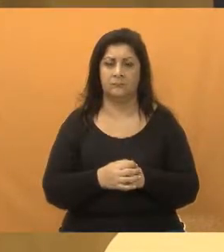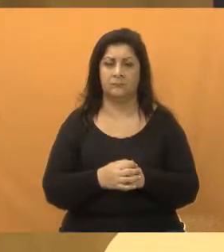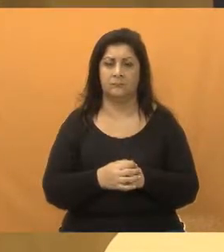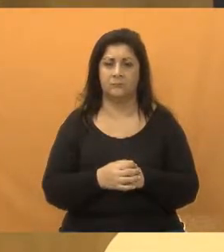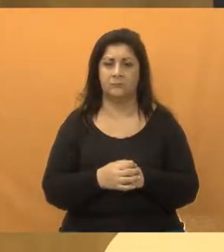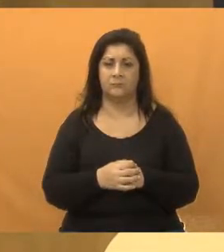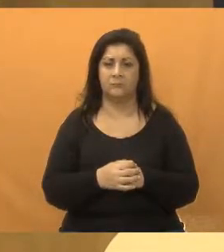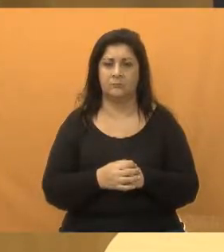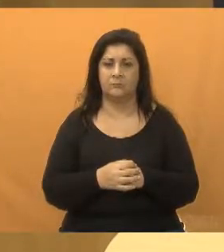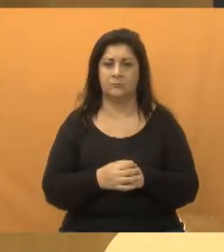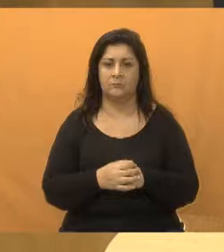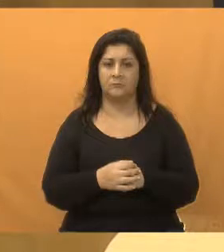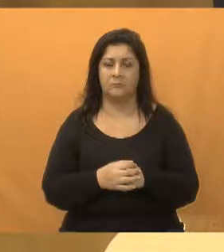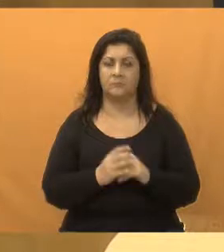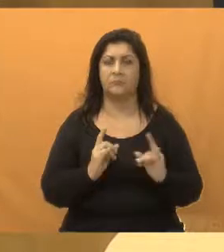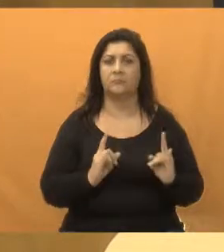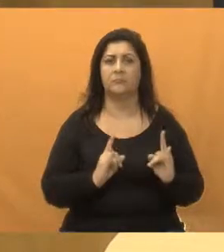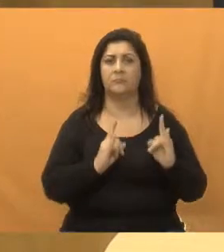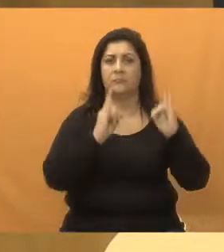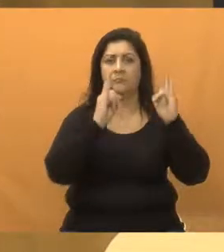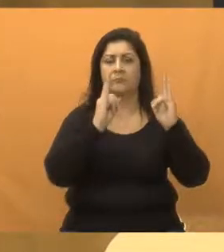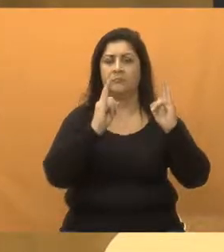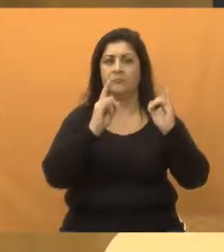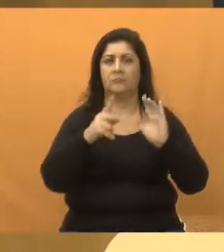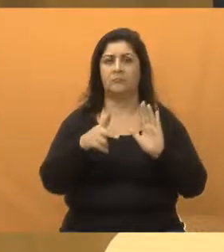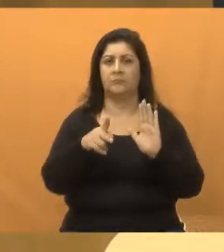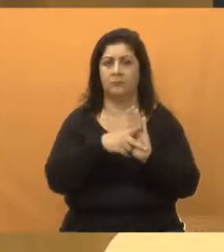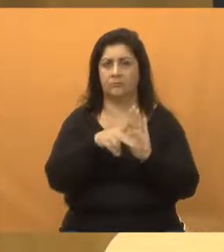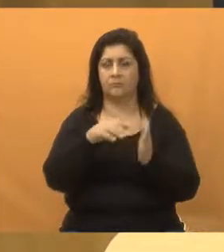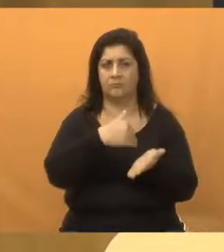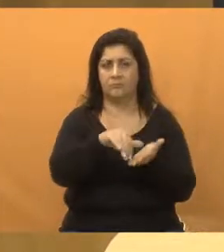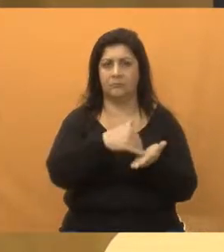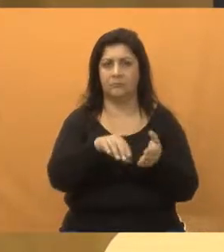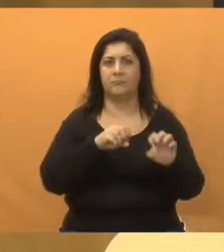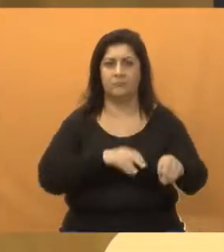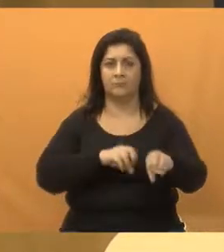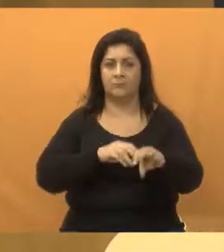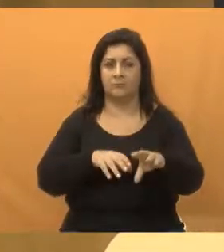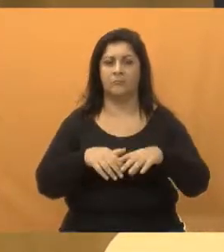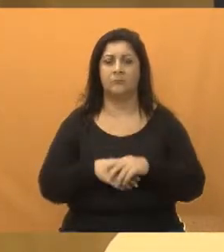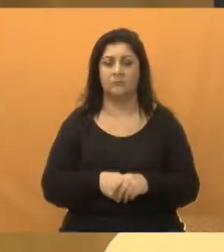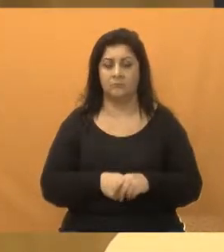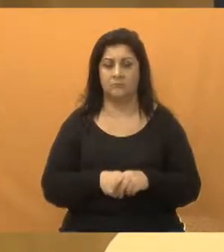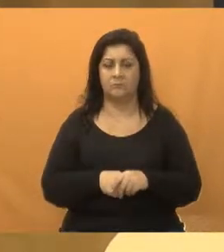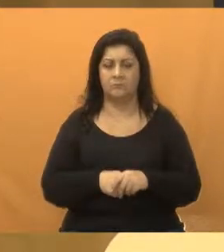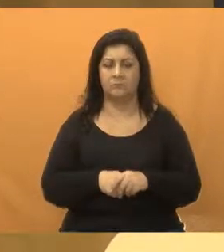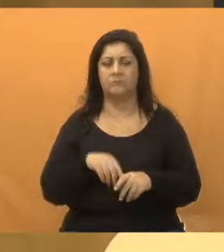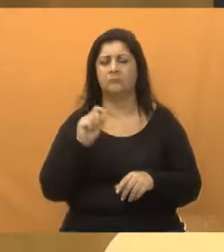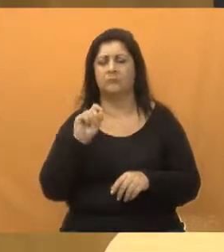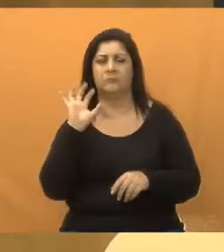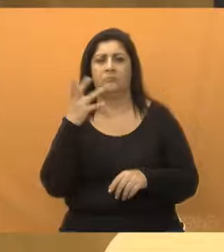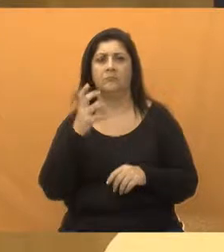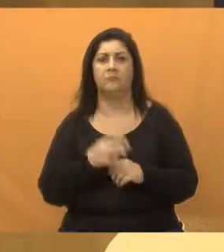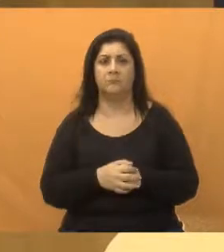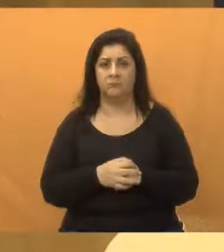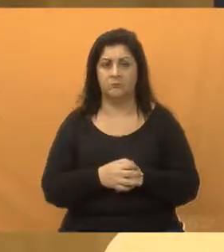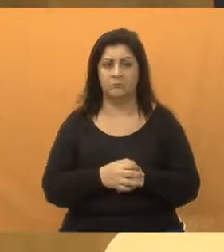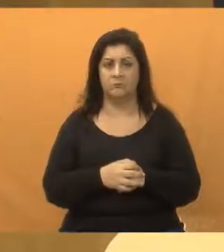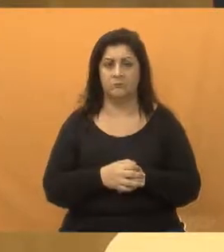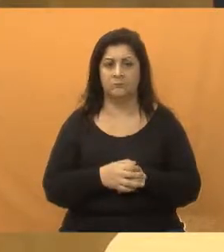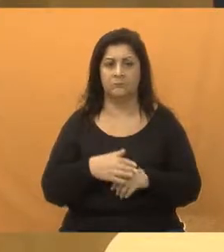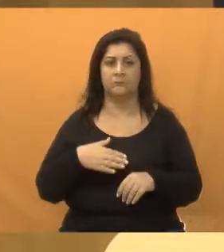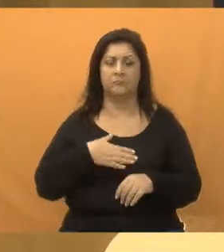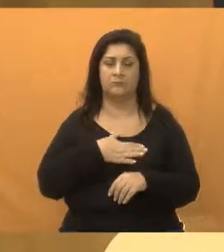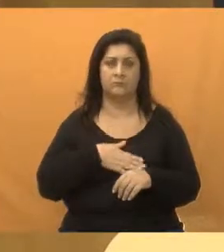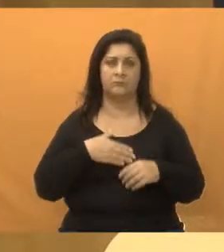para os prédios da educação, tá? Então, o que acontece é o seguinte, gente, eu gostaria aqui